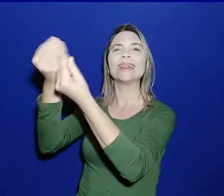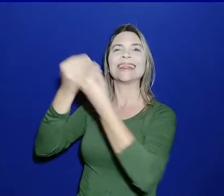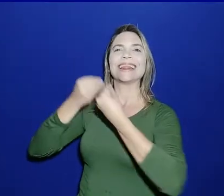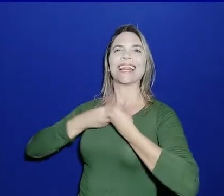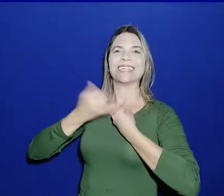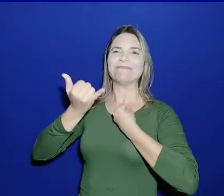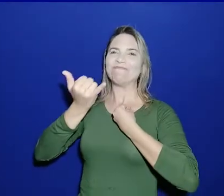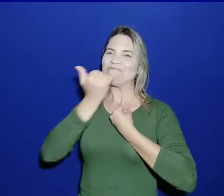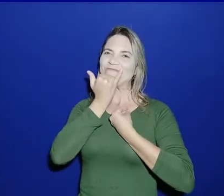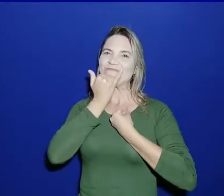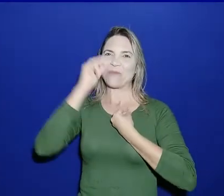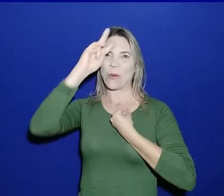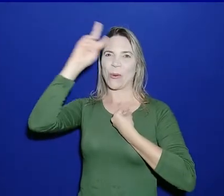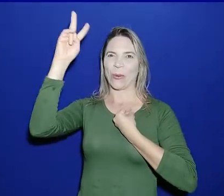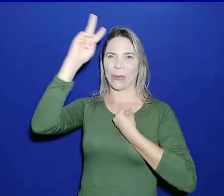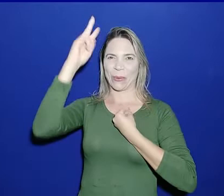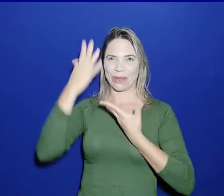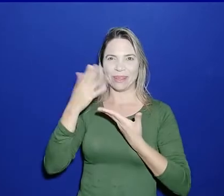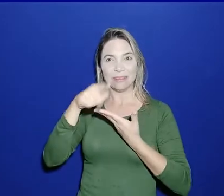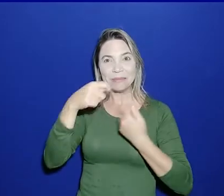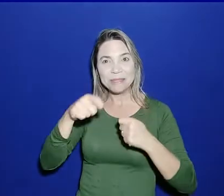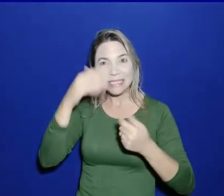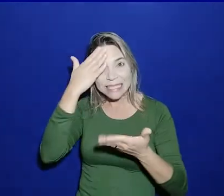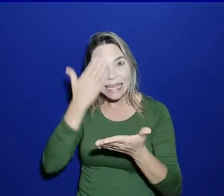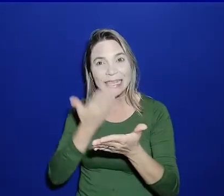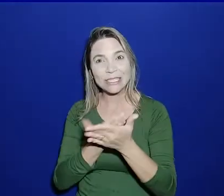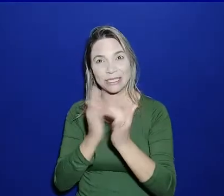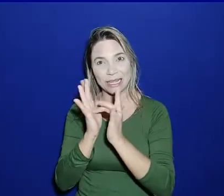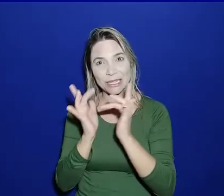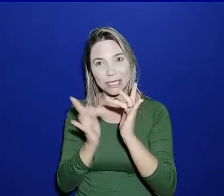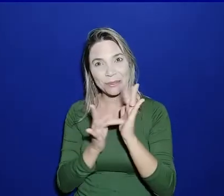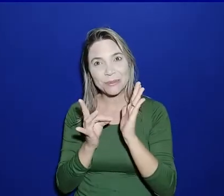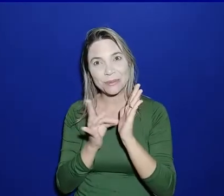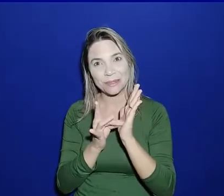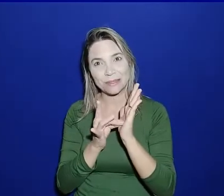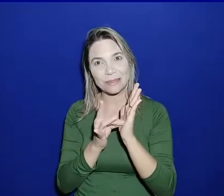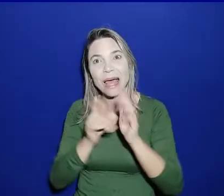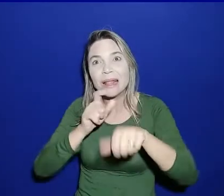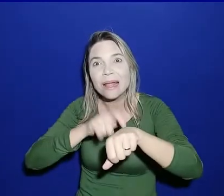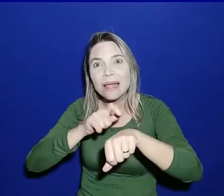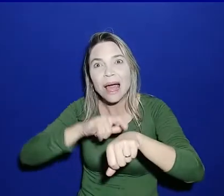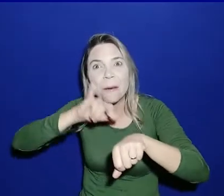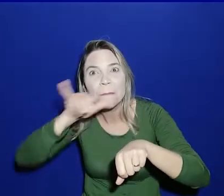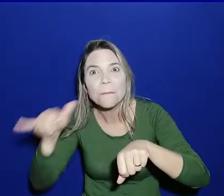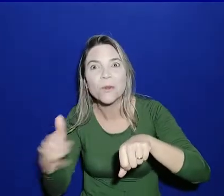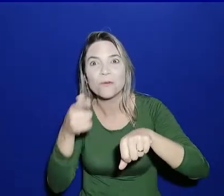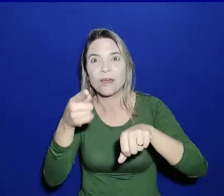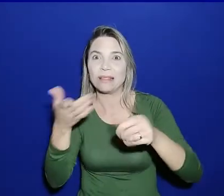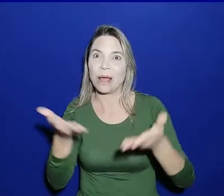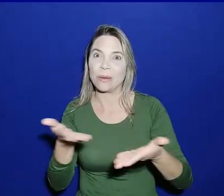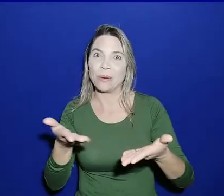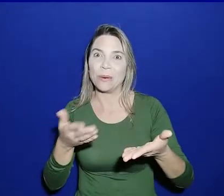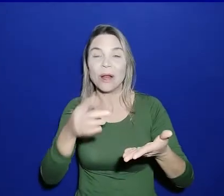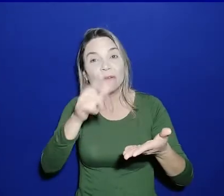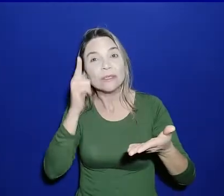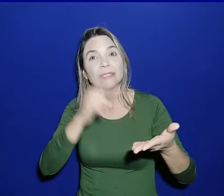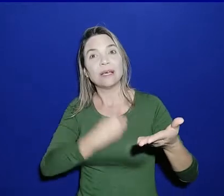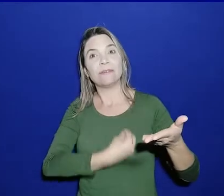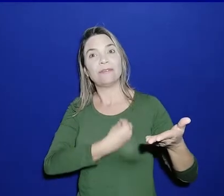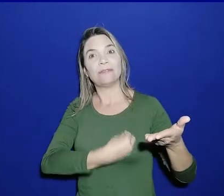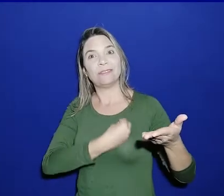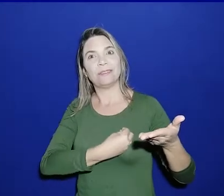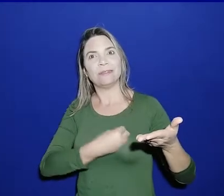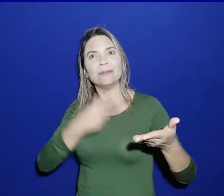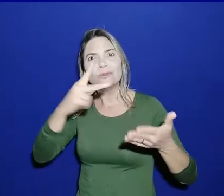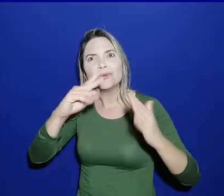perdoar. Você precisa crer em Cristo nessa hora, enquanto há tempo. Enquanto você pode